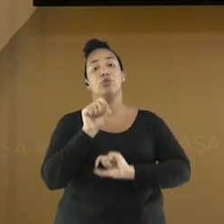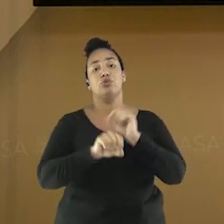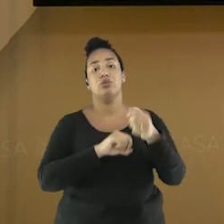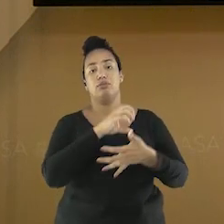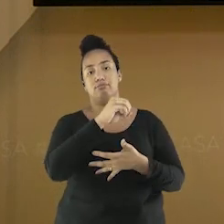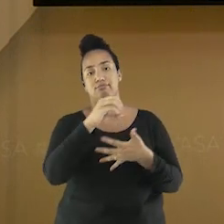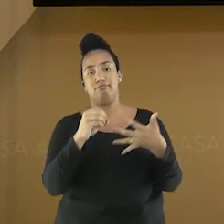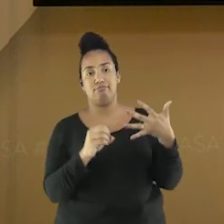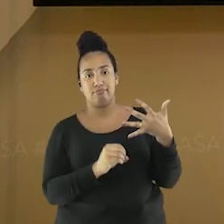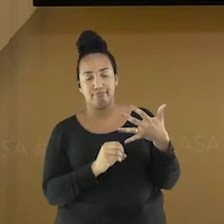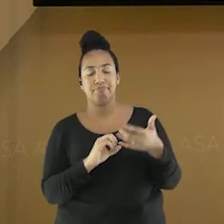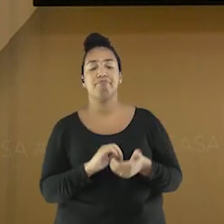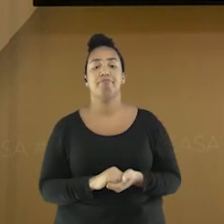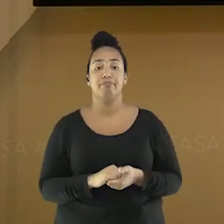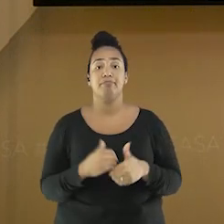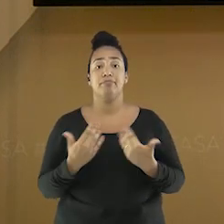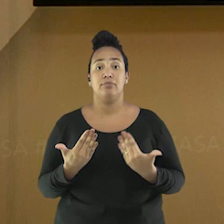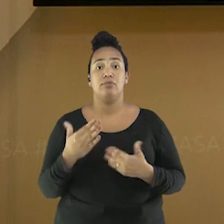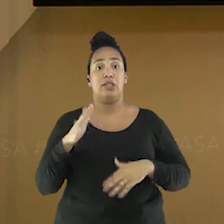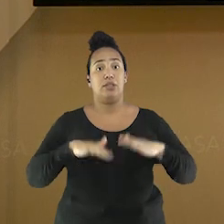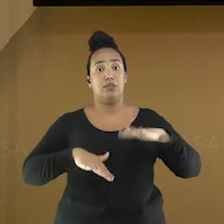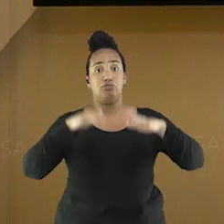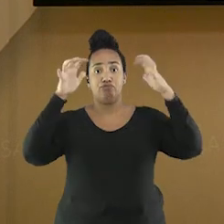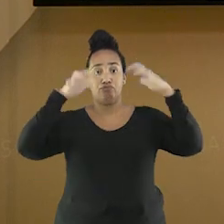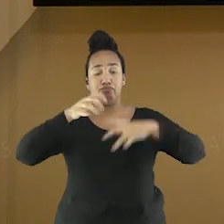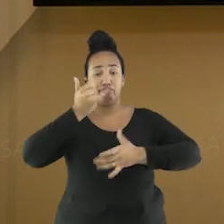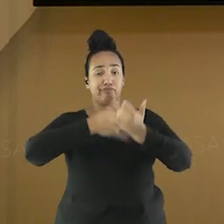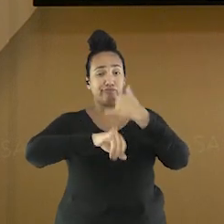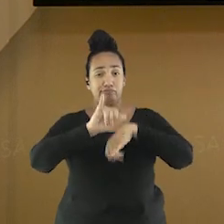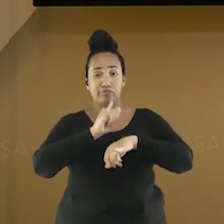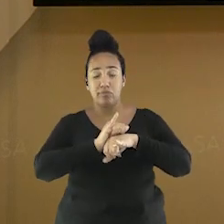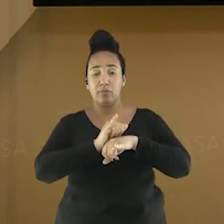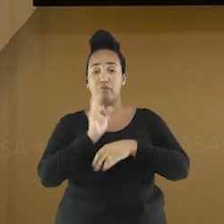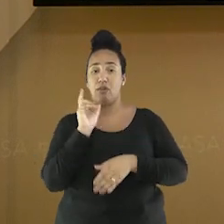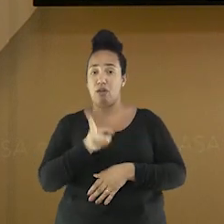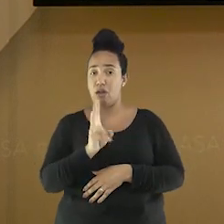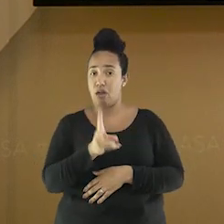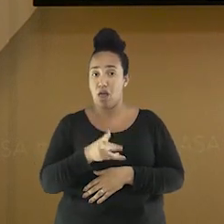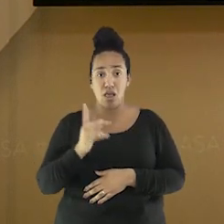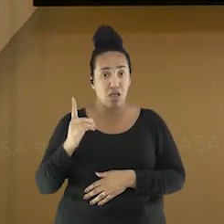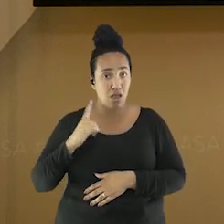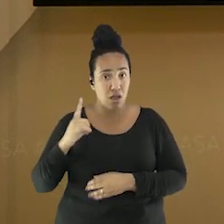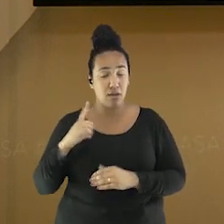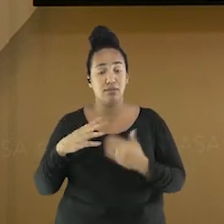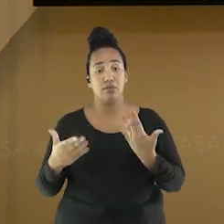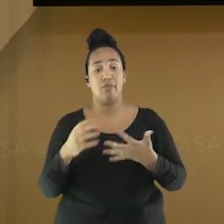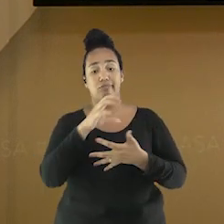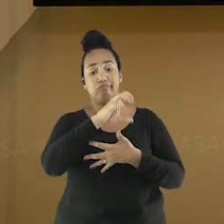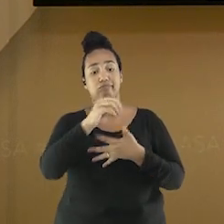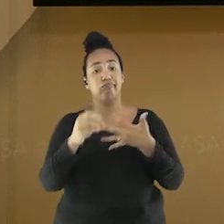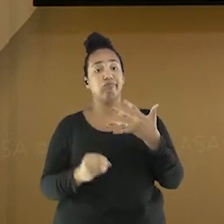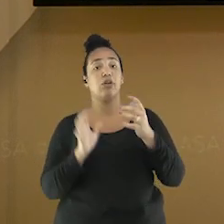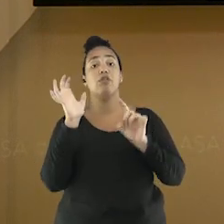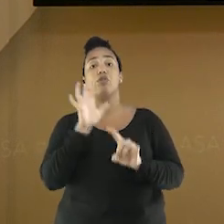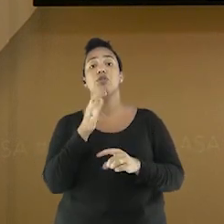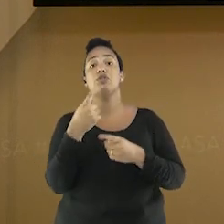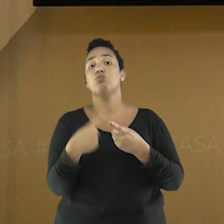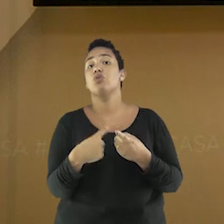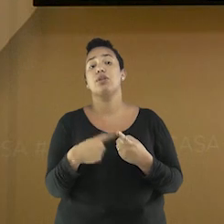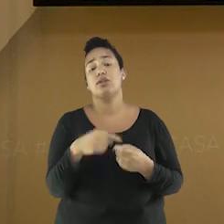com frequência, ou seja, muito poluídas, né? Nem cadeia alimentar vai existir para ser afetada, porque a vida vai deixar de